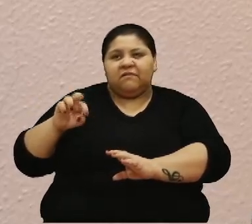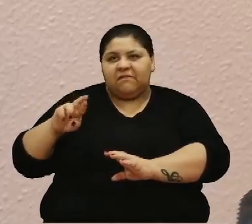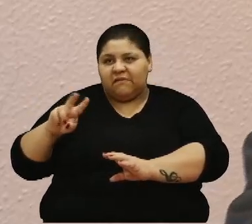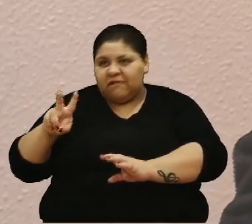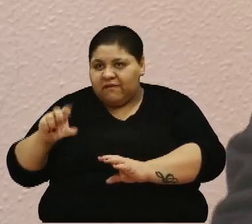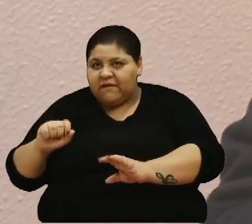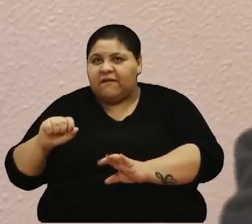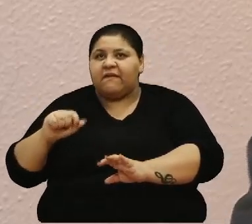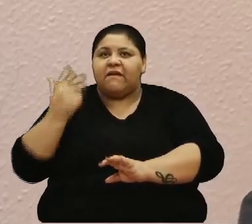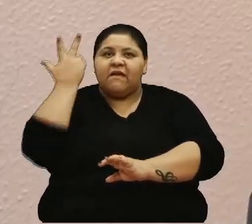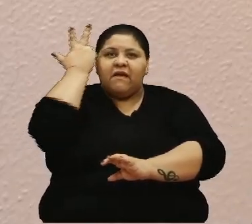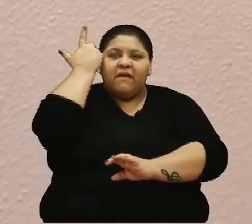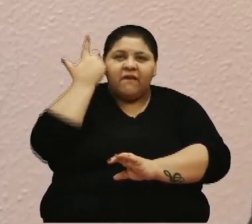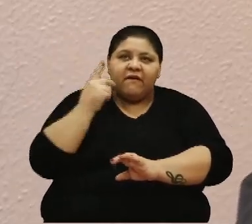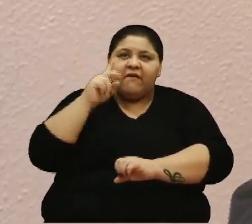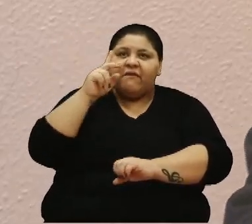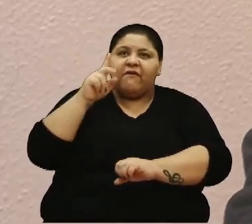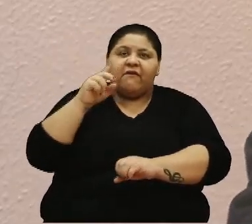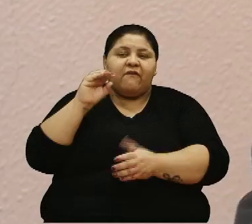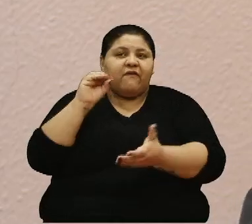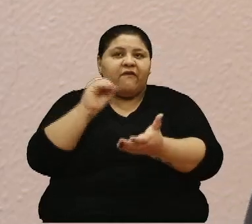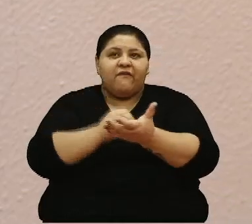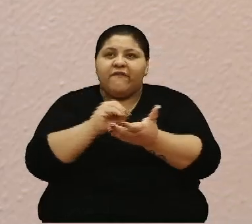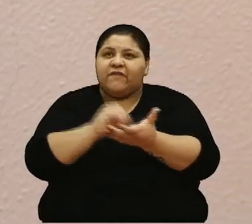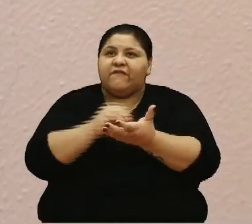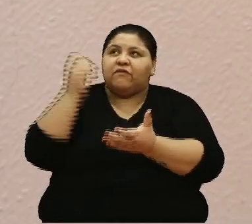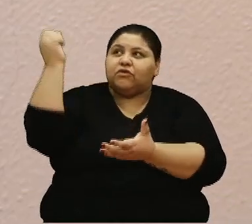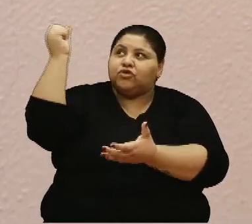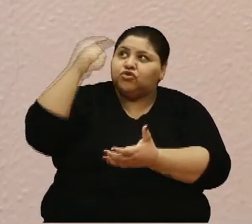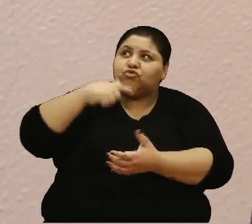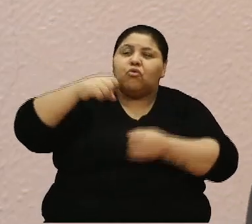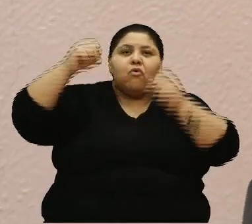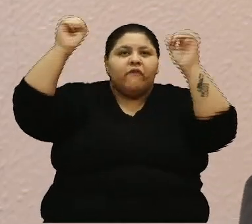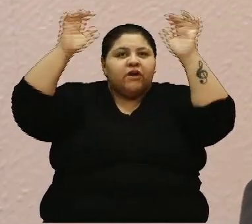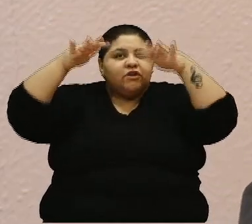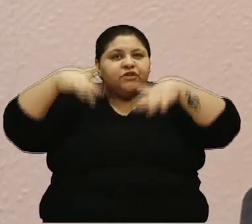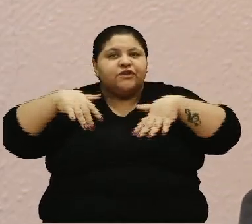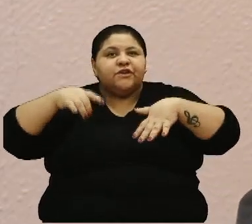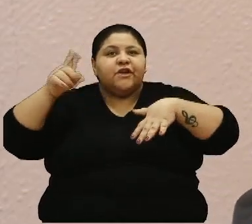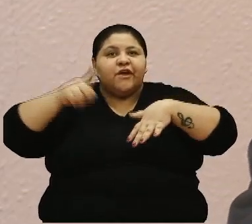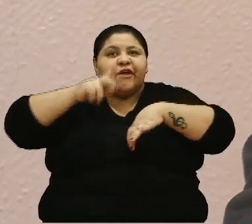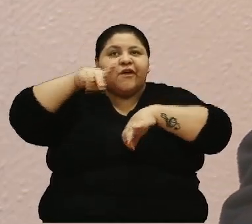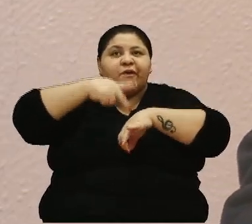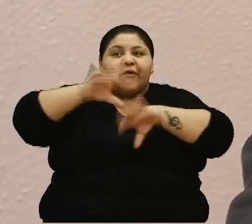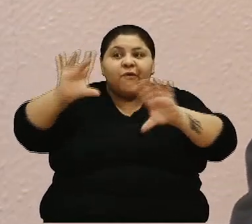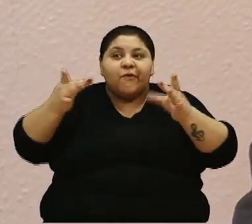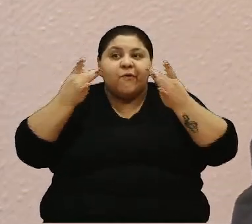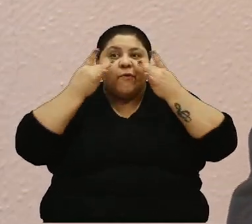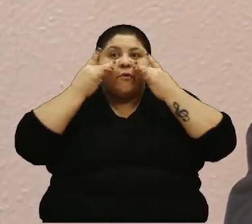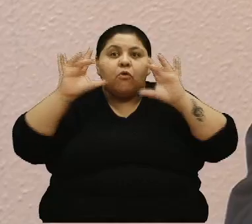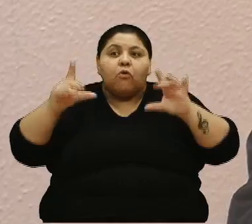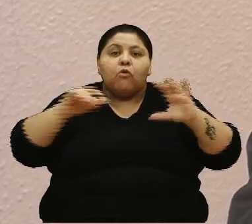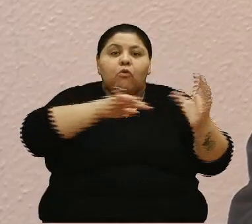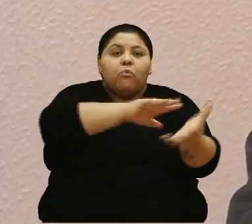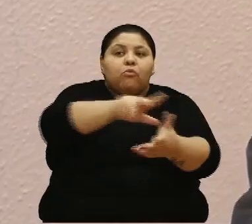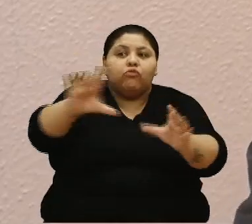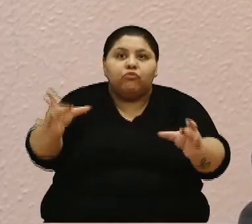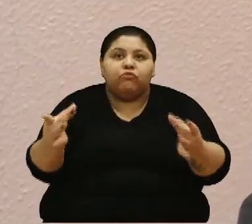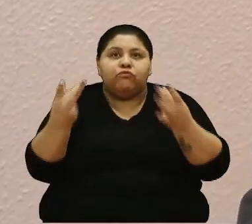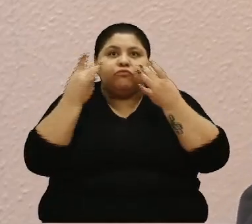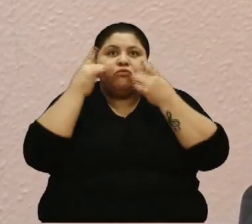Brasil é um país que não falta sol, não falta chuva. O Brasil é um país que chama a atenção do mundo inteiro pela